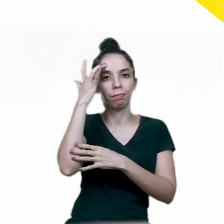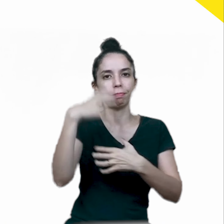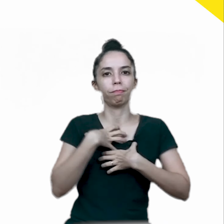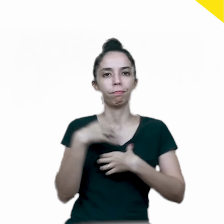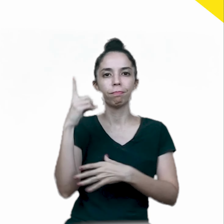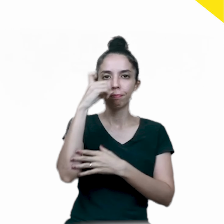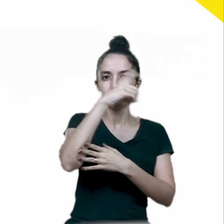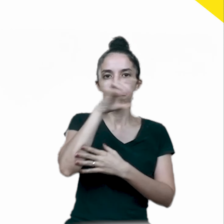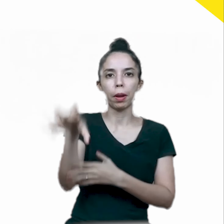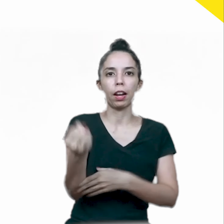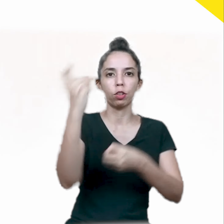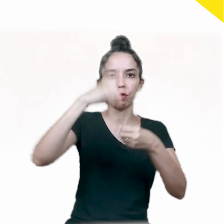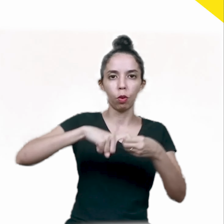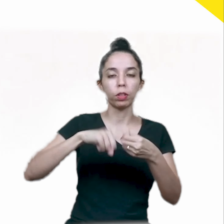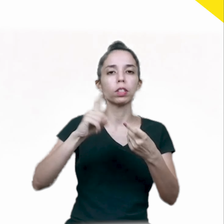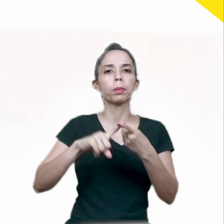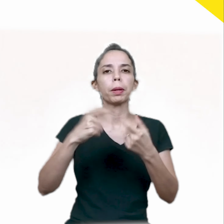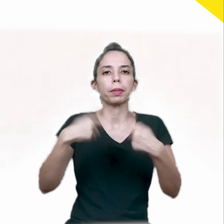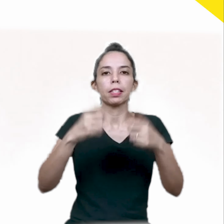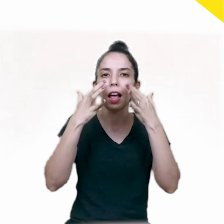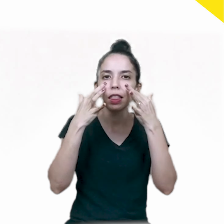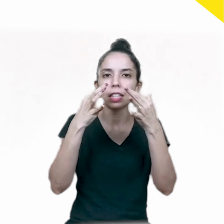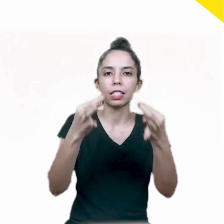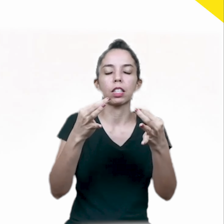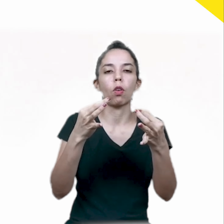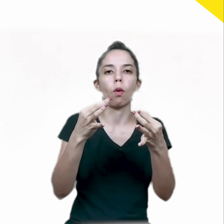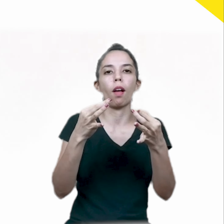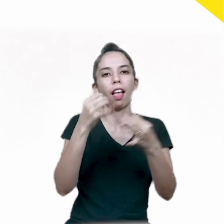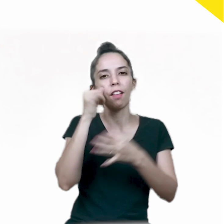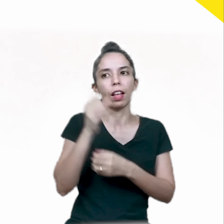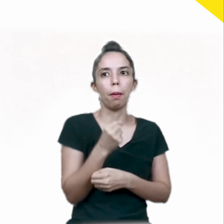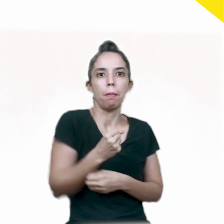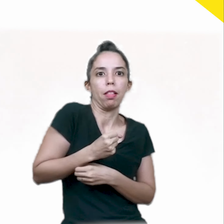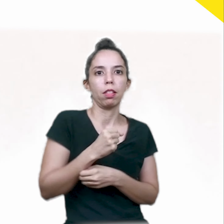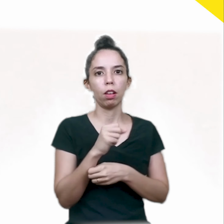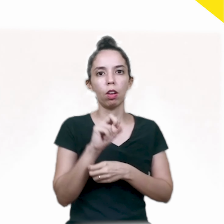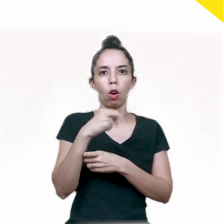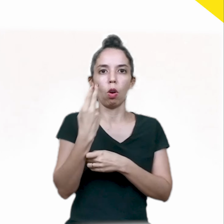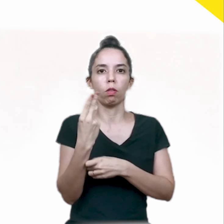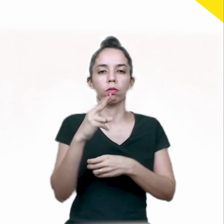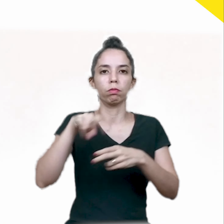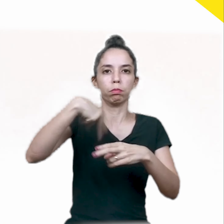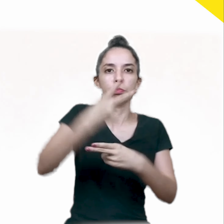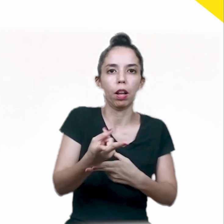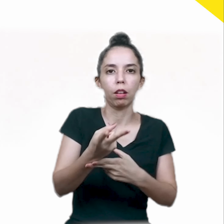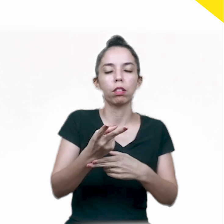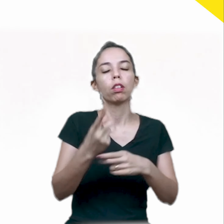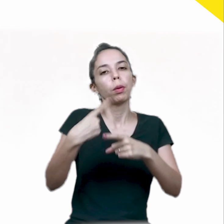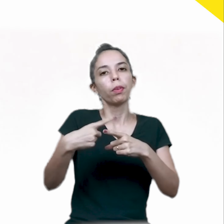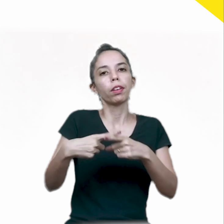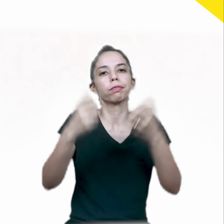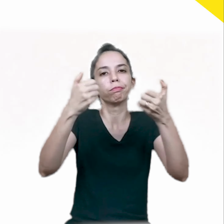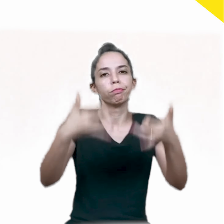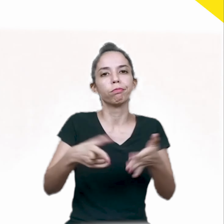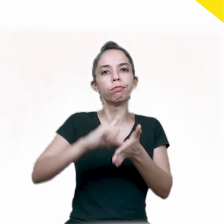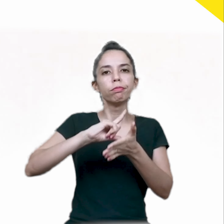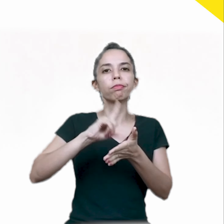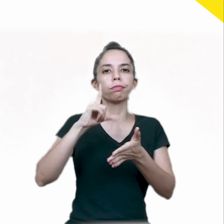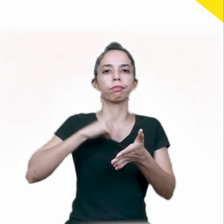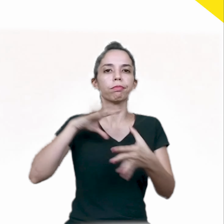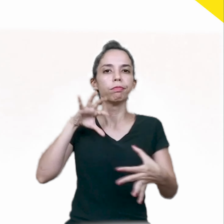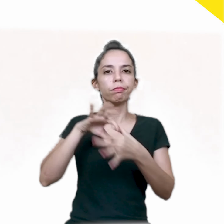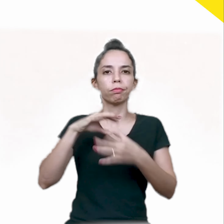utiliza Também é preciso estar atento para não derrubar, ignorar ou tropeçar nas muletas Pois, como dito anteriormente